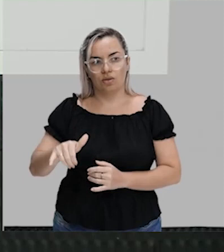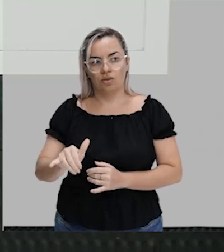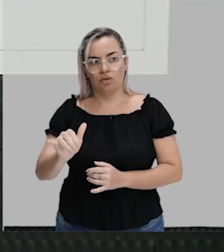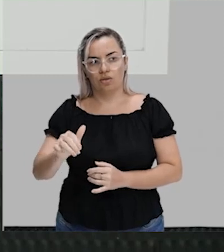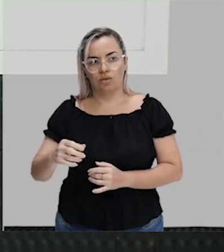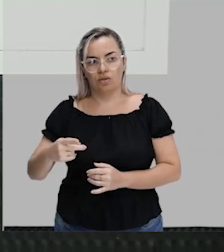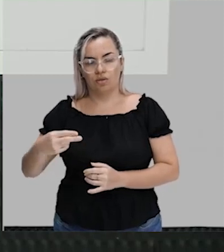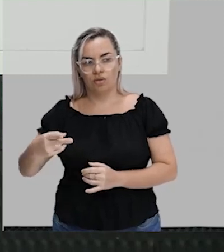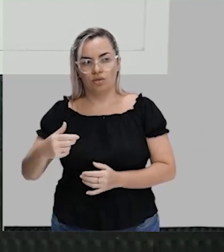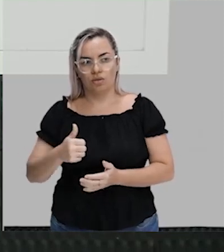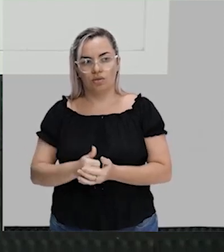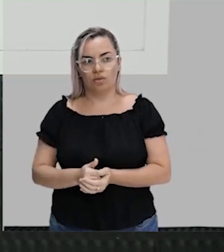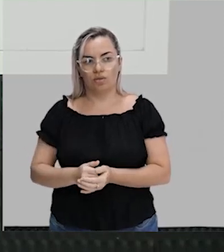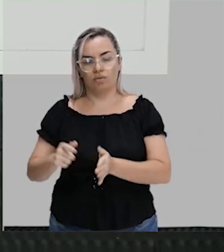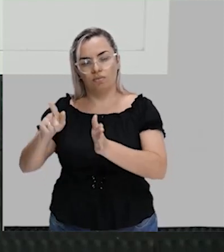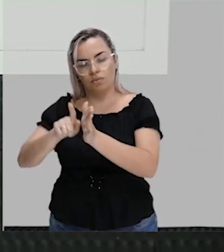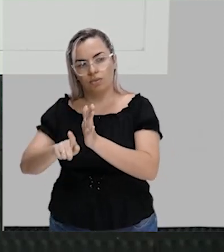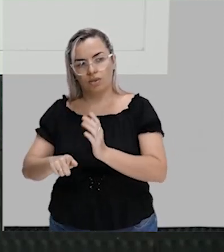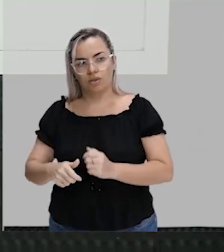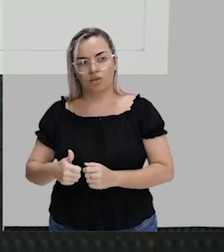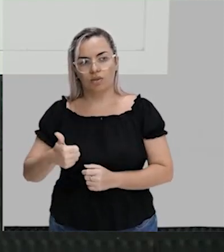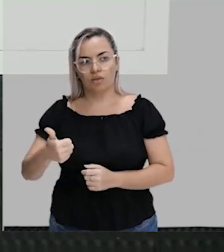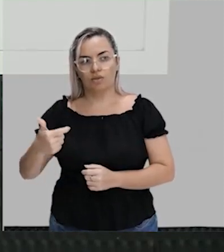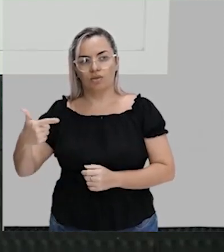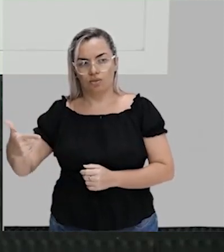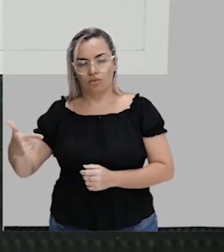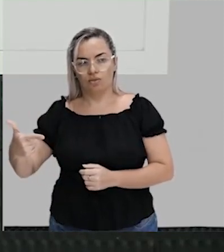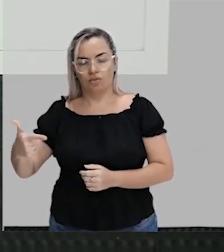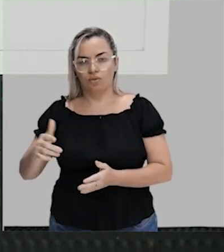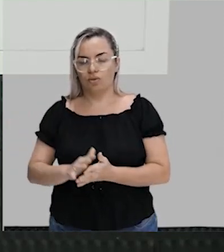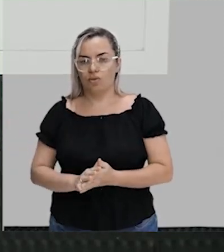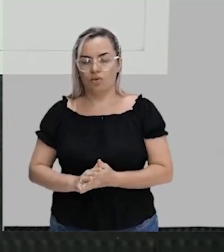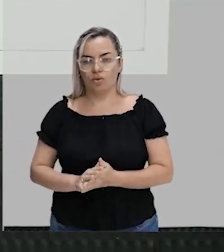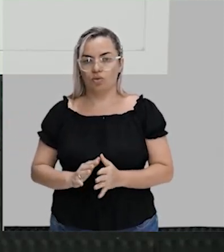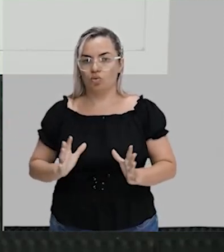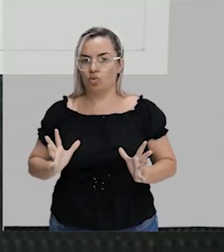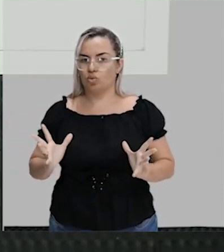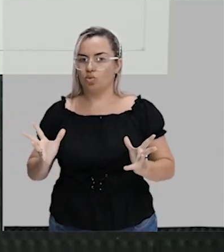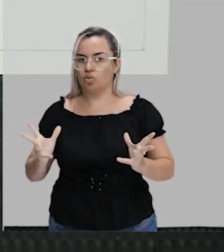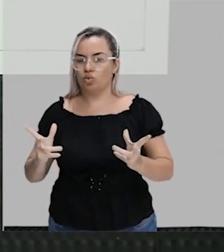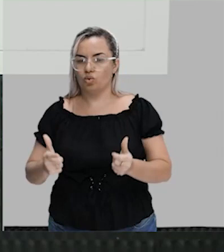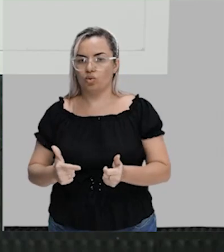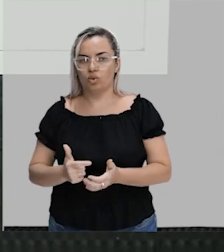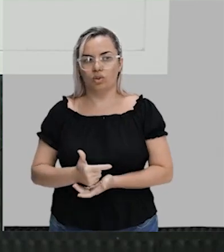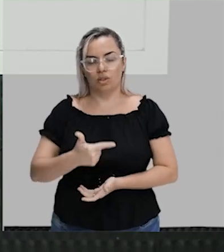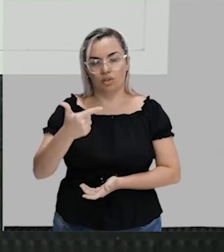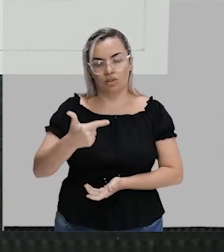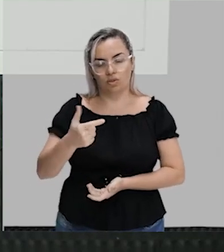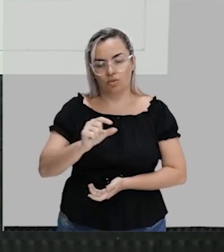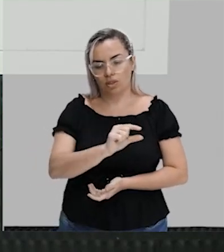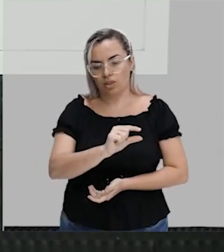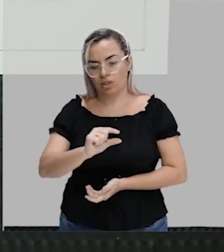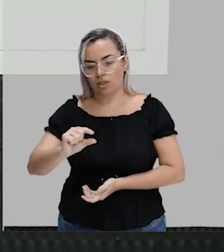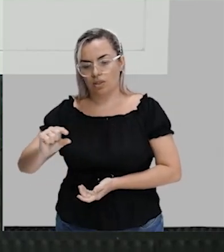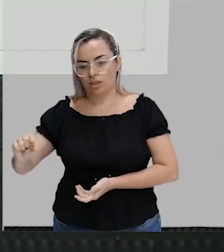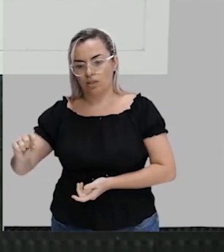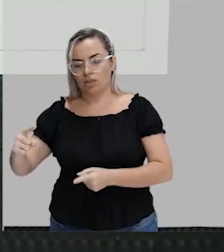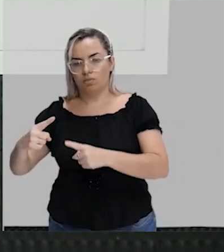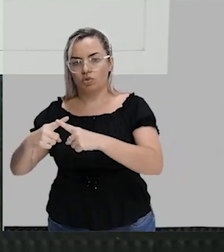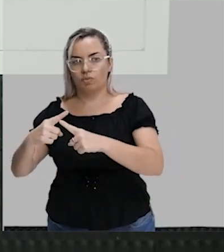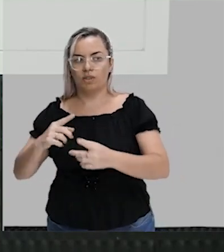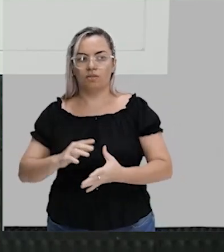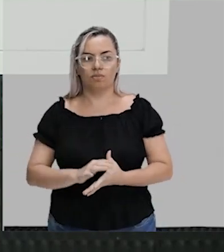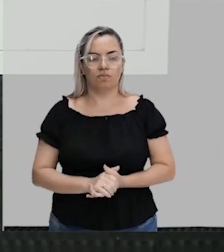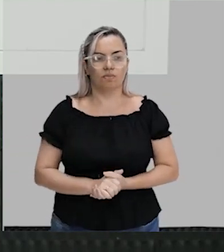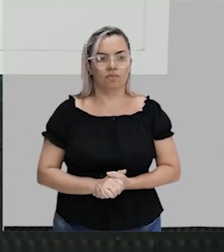igual a menos 12 explica todo mundo tá explica todo mundo beleza